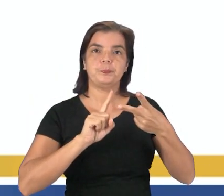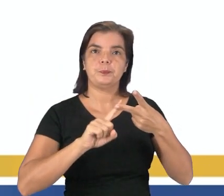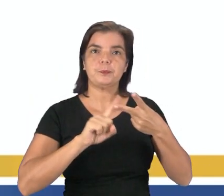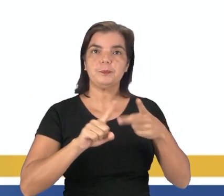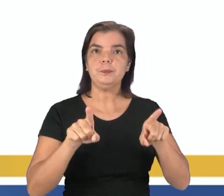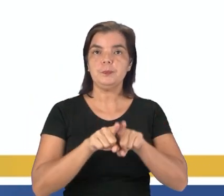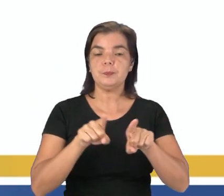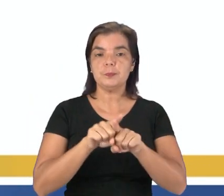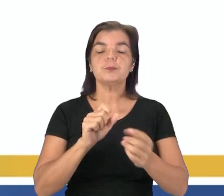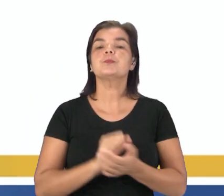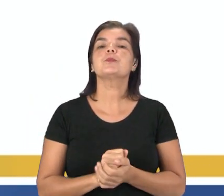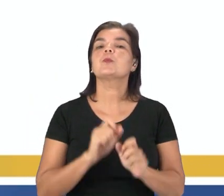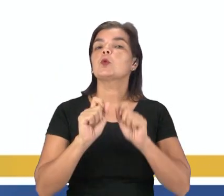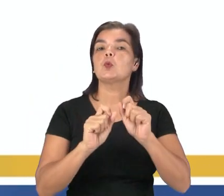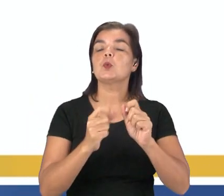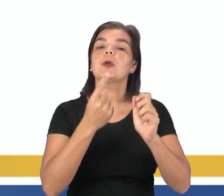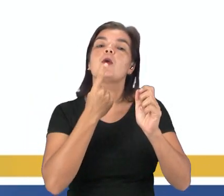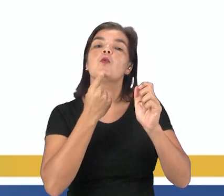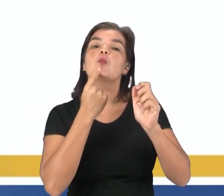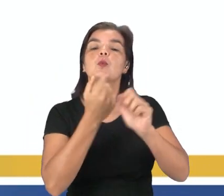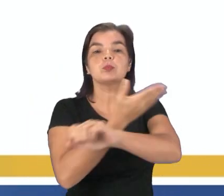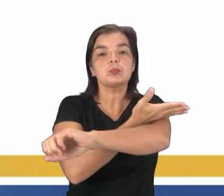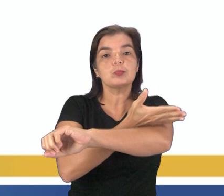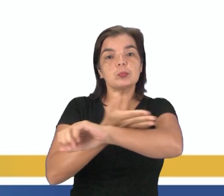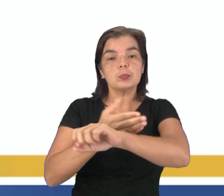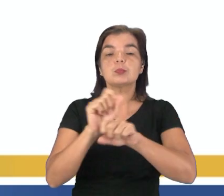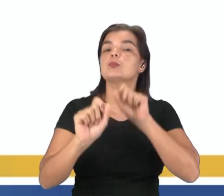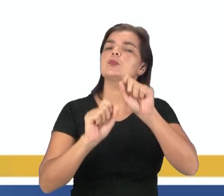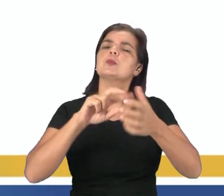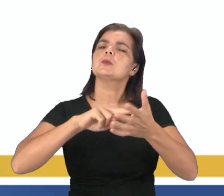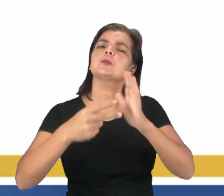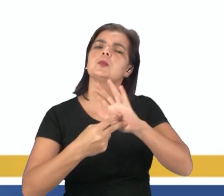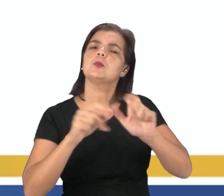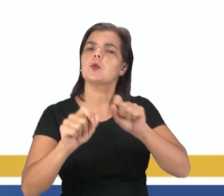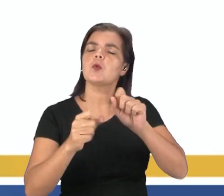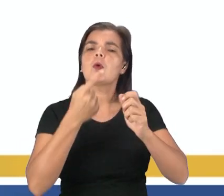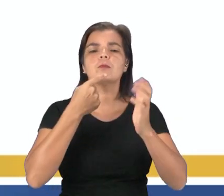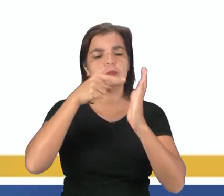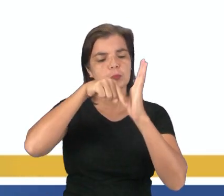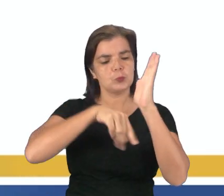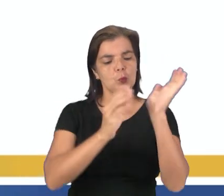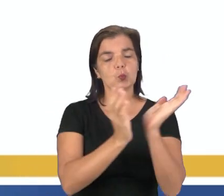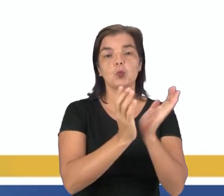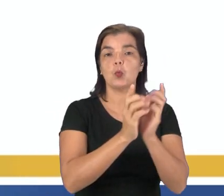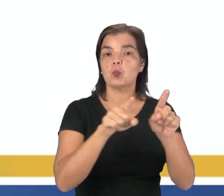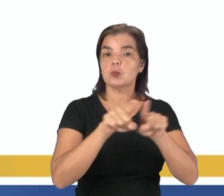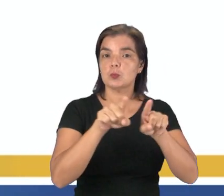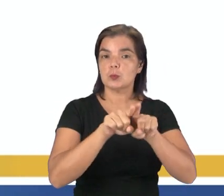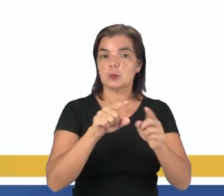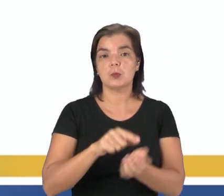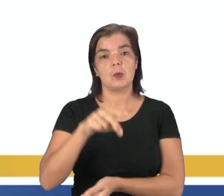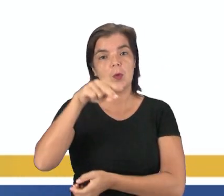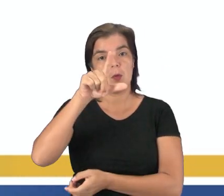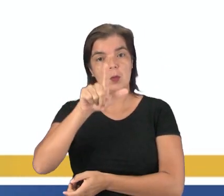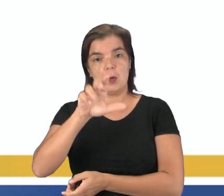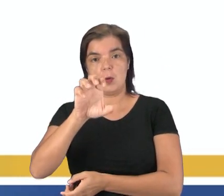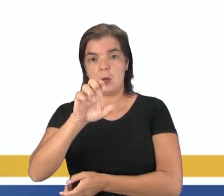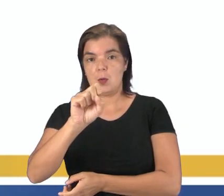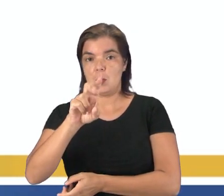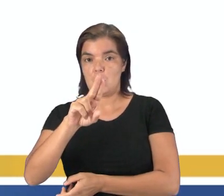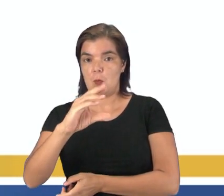temos aí do nosso sangue são os glóbulos brancos. Os glóbulos brancos já são formados por unidades que são chamadas de